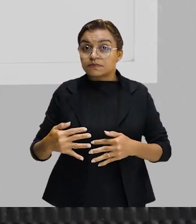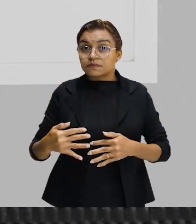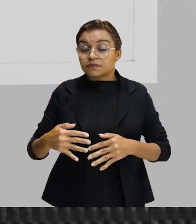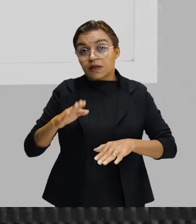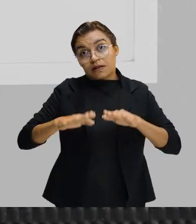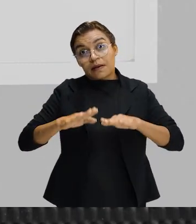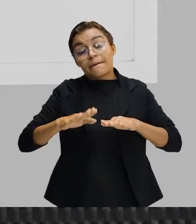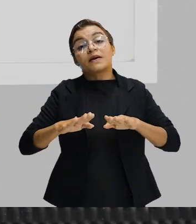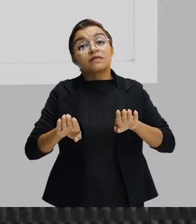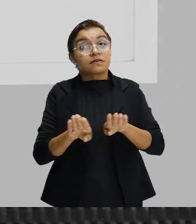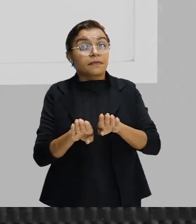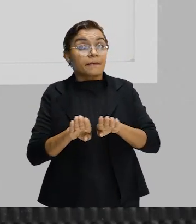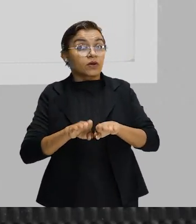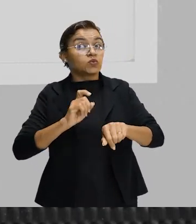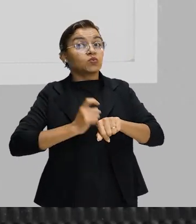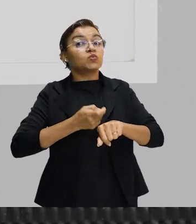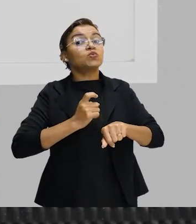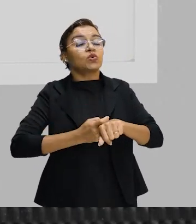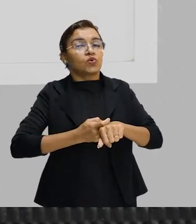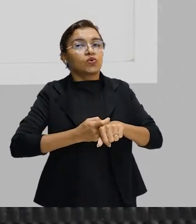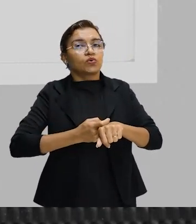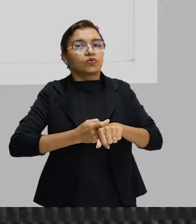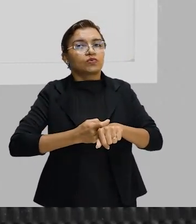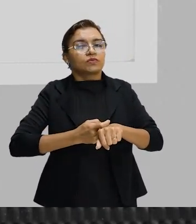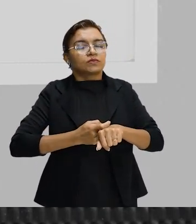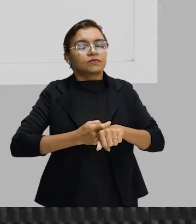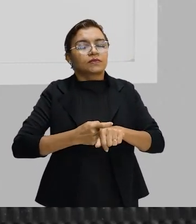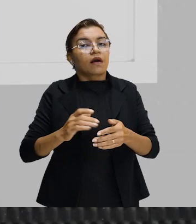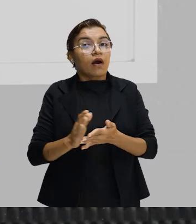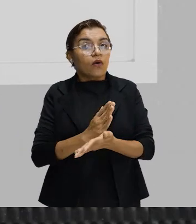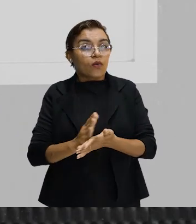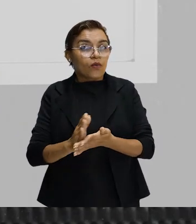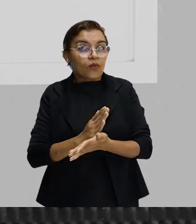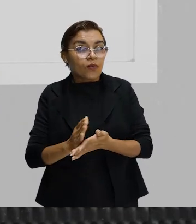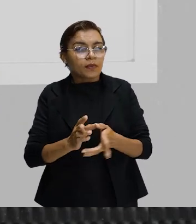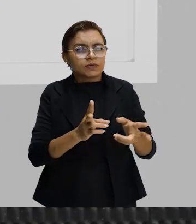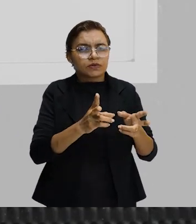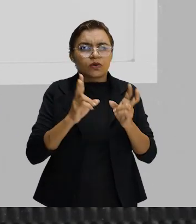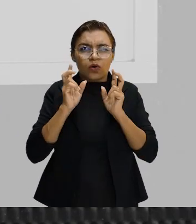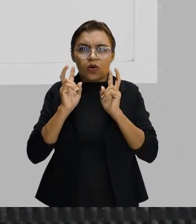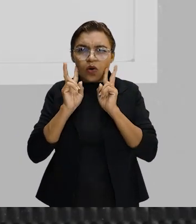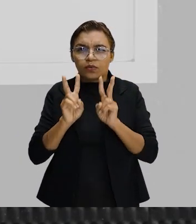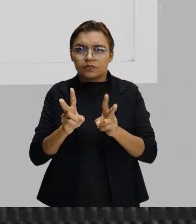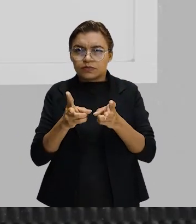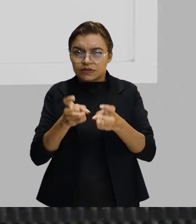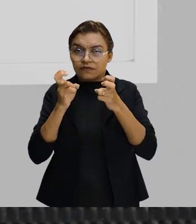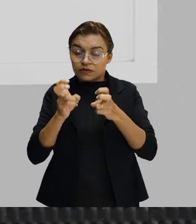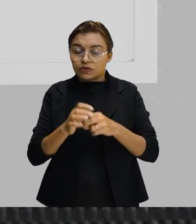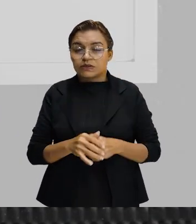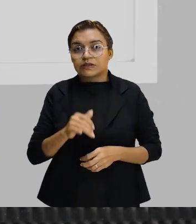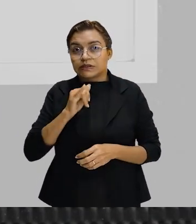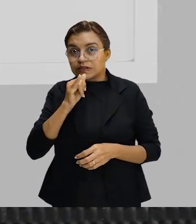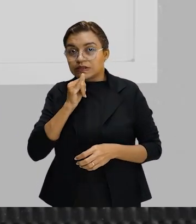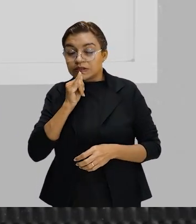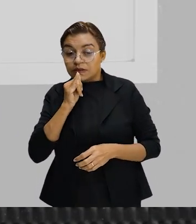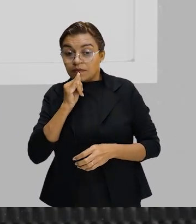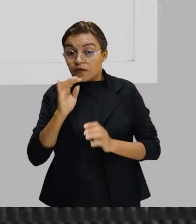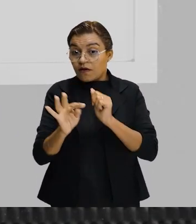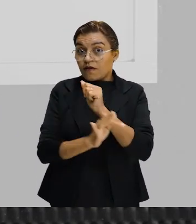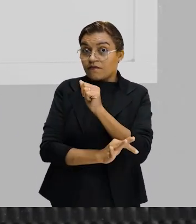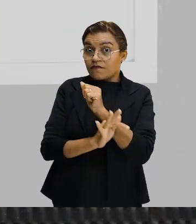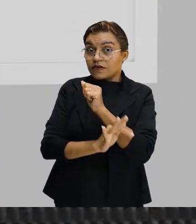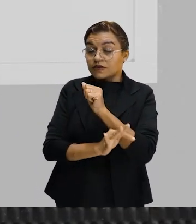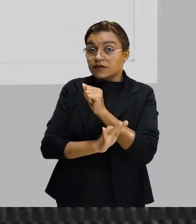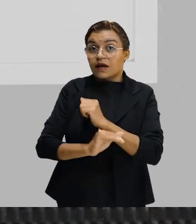depende do sólido, tá ok? Então nós temos essas observações. Estamos falando do campo da física clássica, né, classicamente